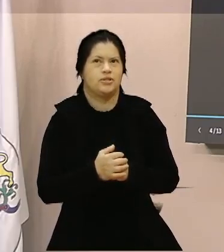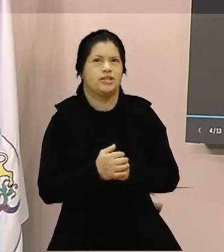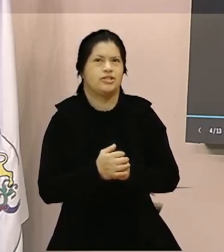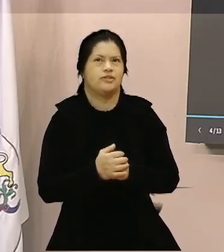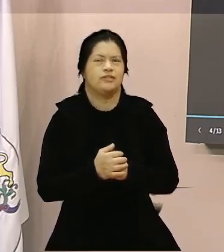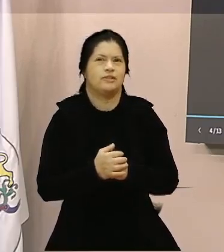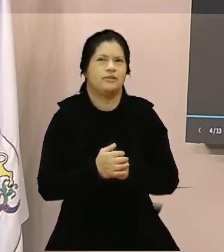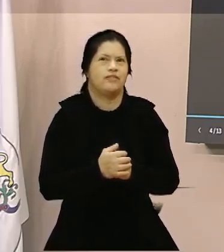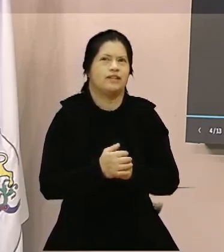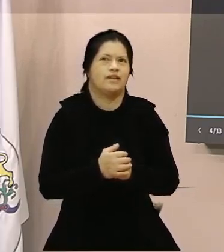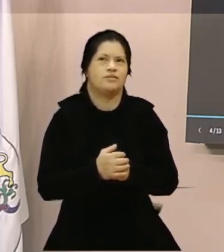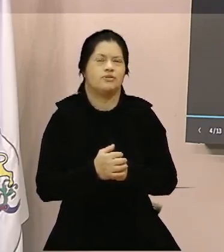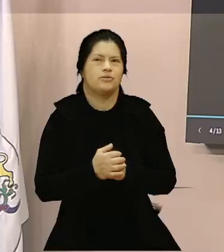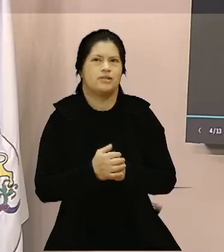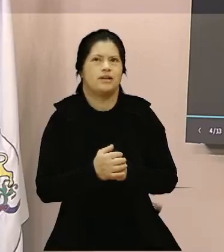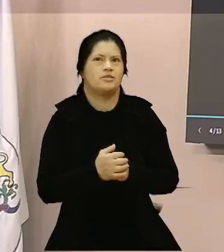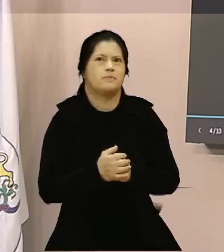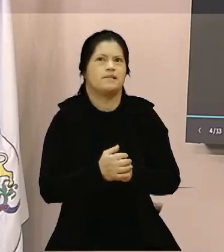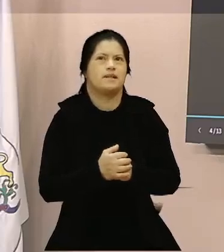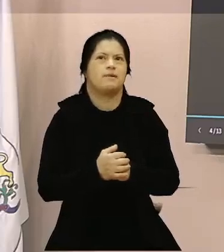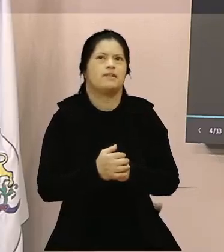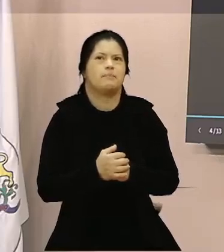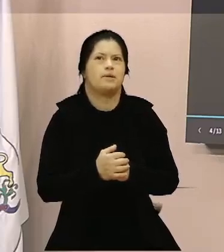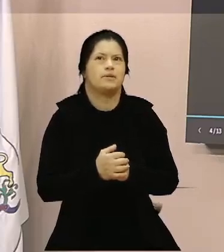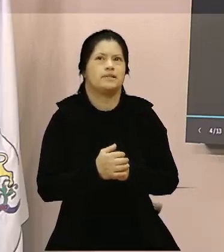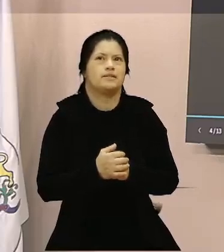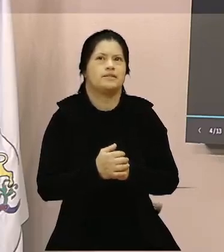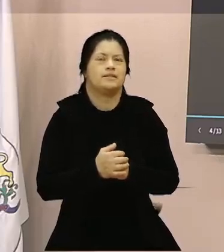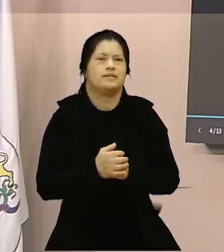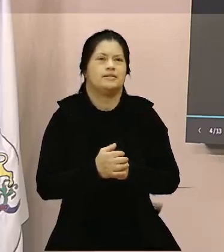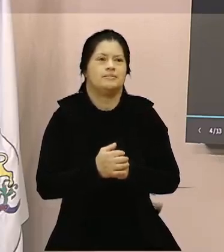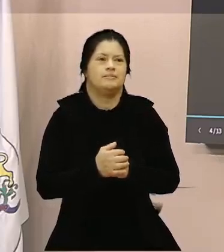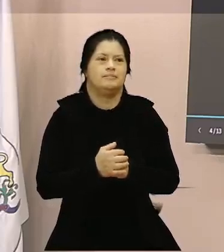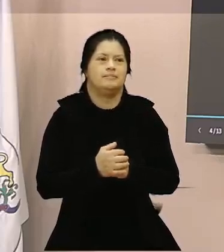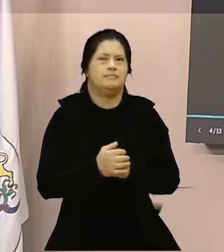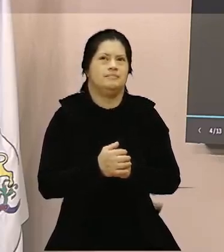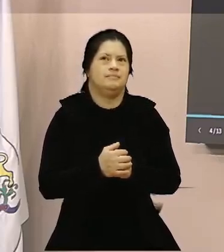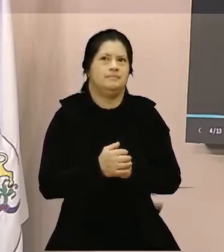Está sem som. Estamos com um problema técnico do som.